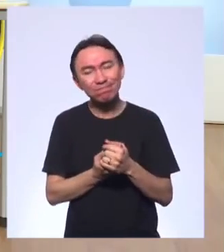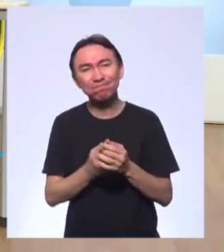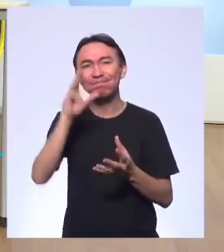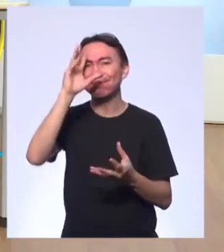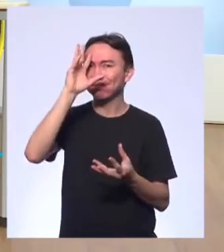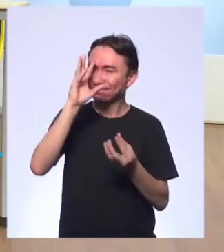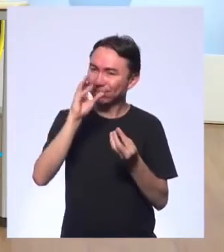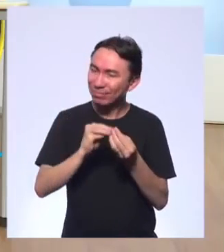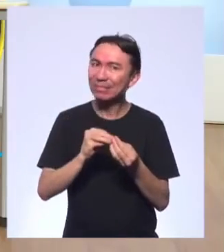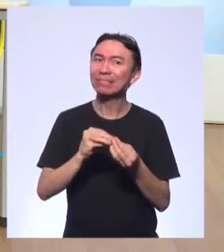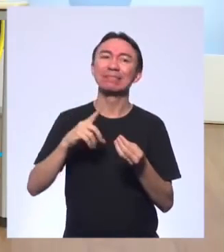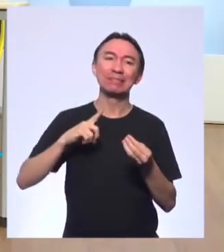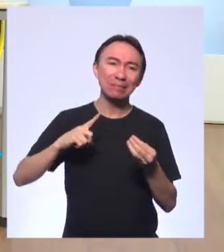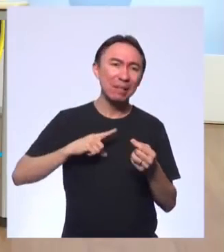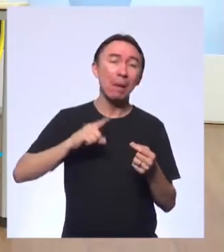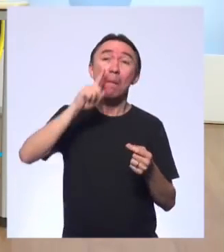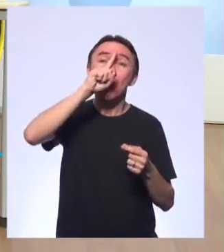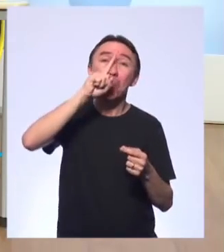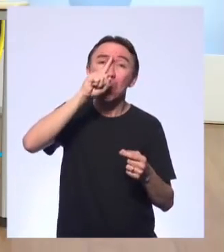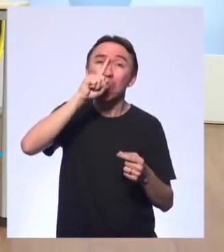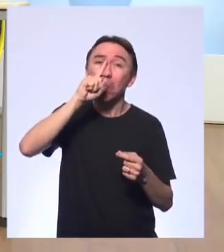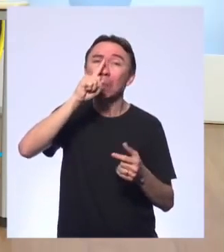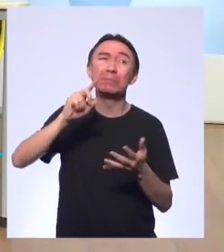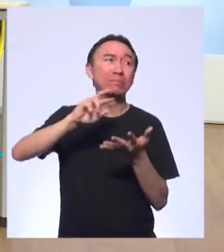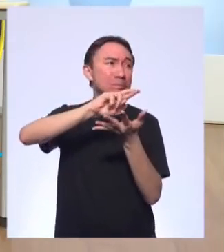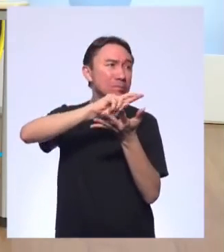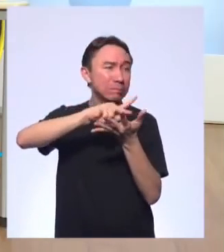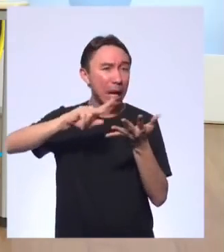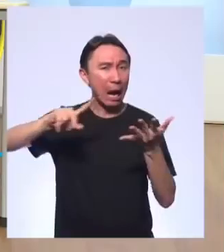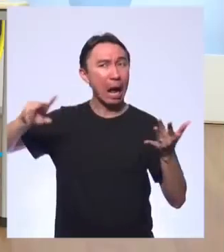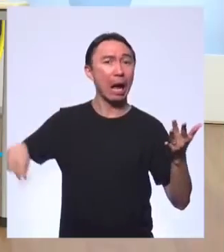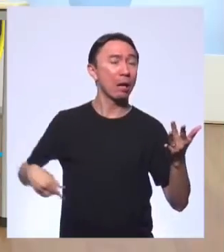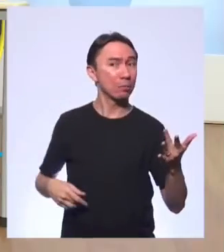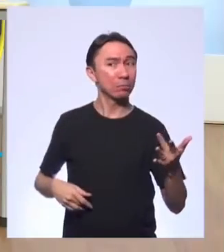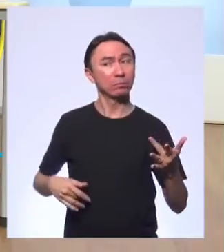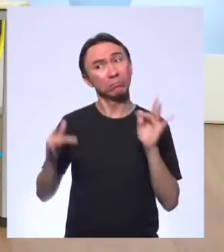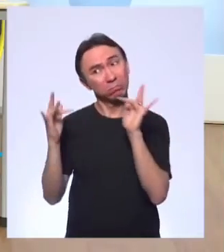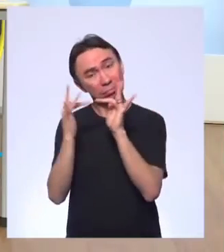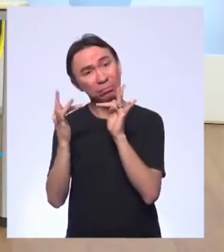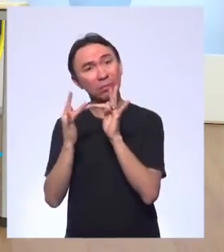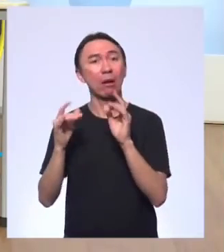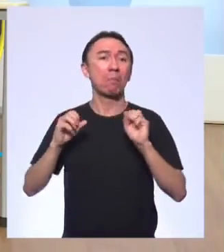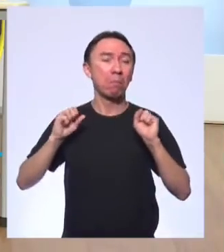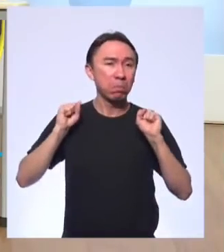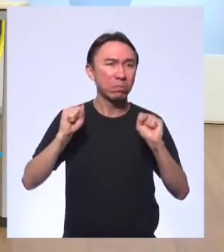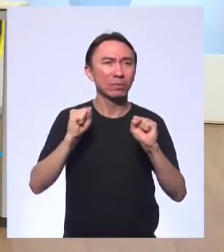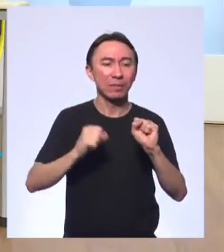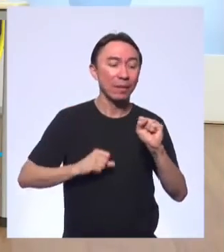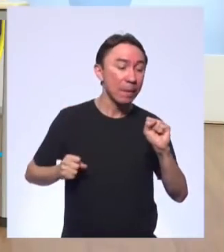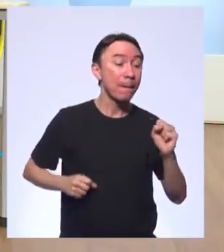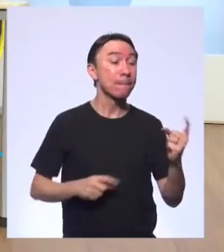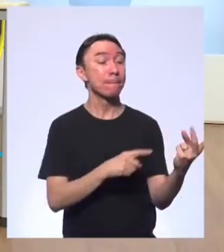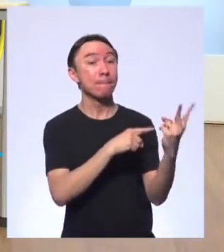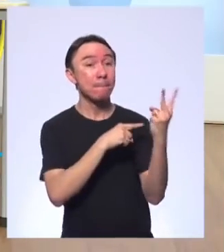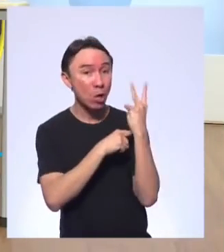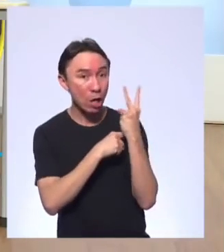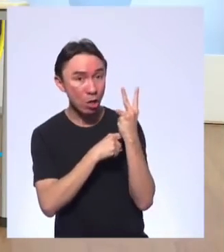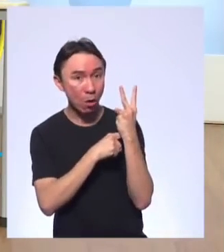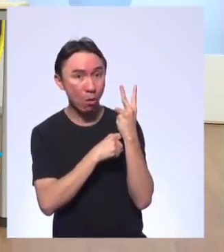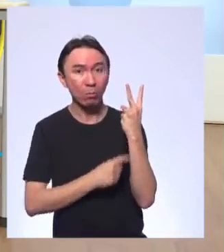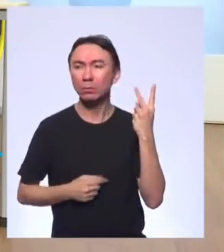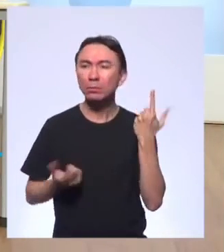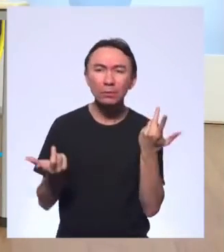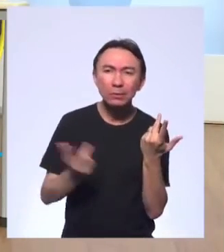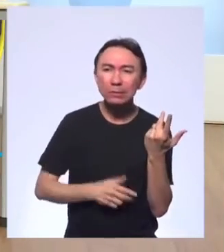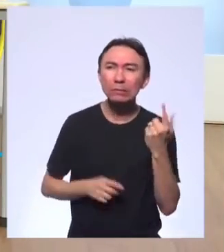estar exposto a vários riscos. Né? Então, quando a gente fala em fatores de proteção e fatores de risco, fatores de risco